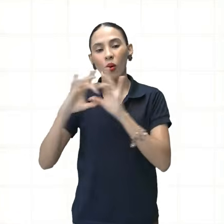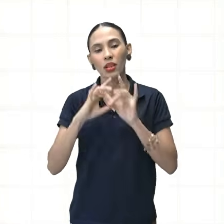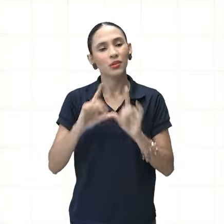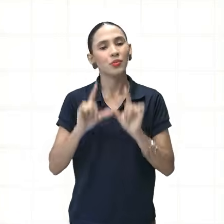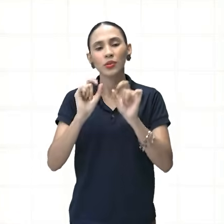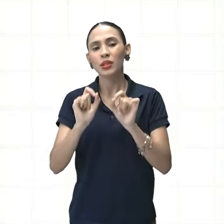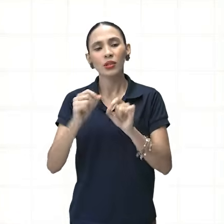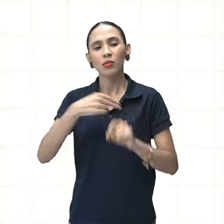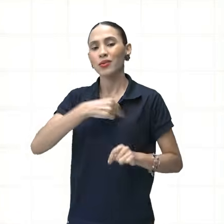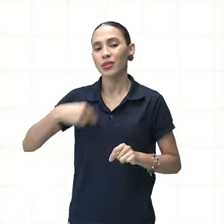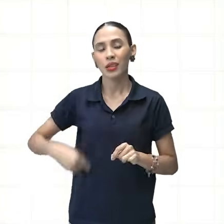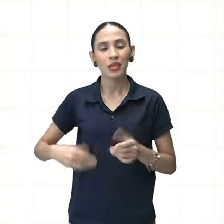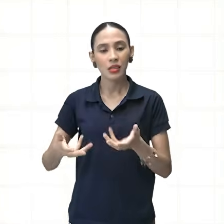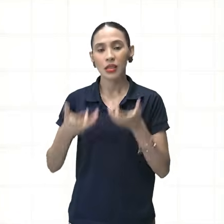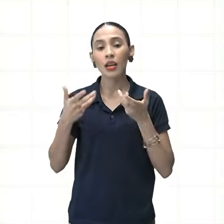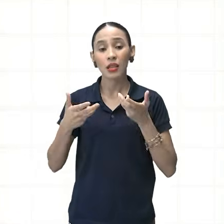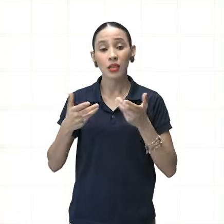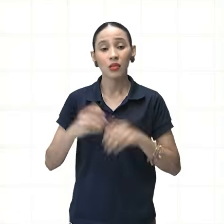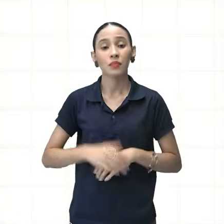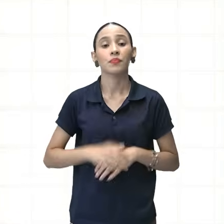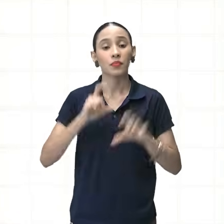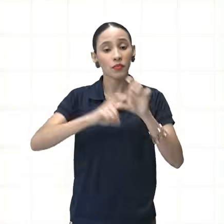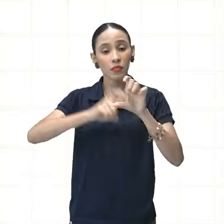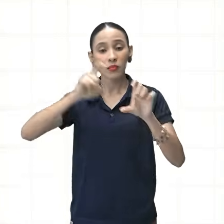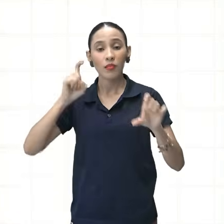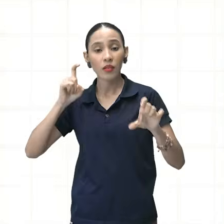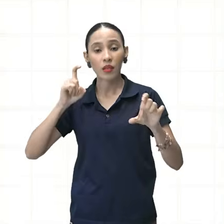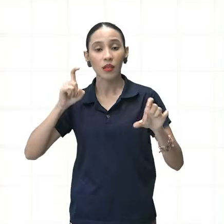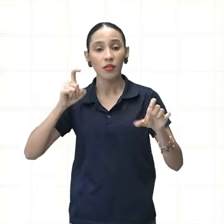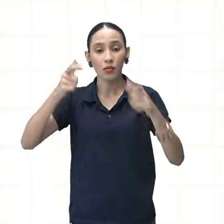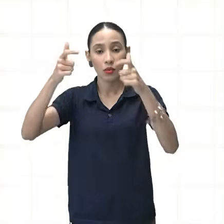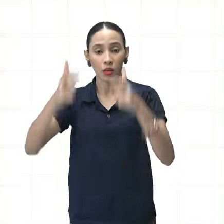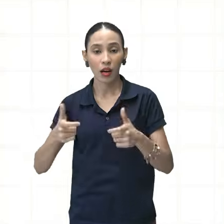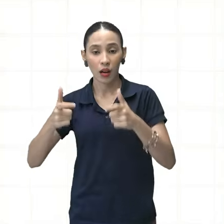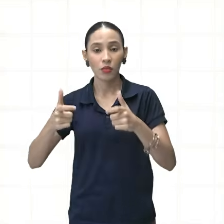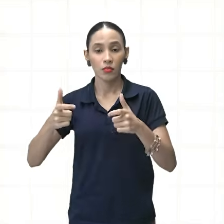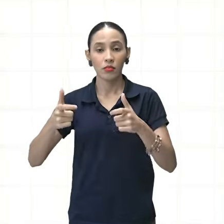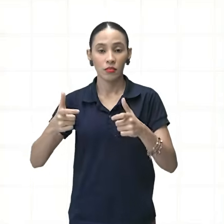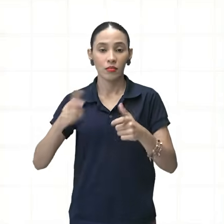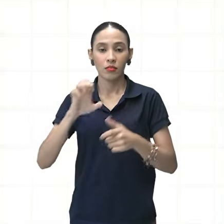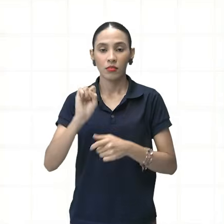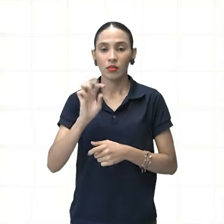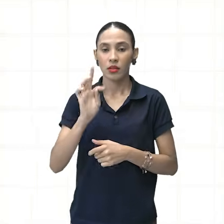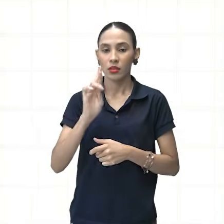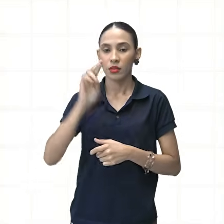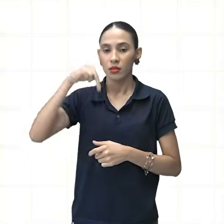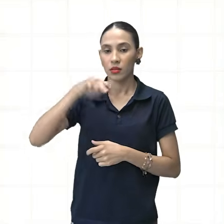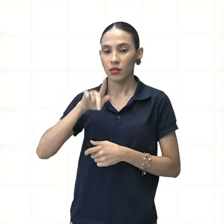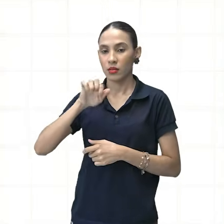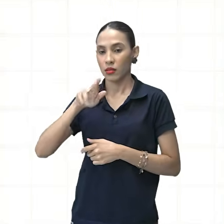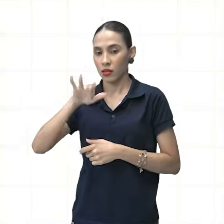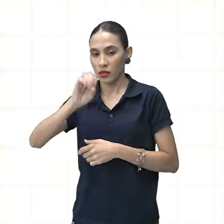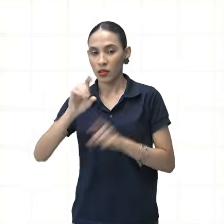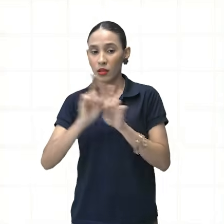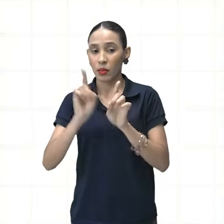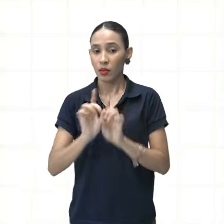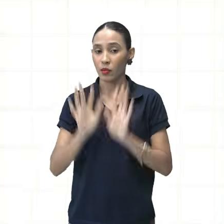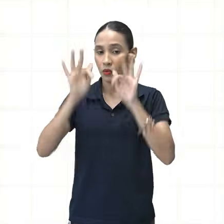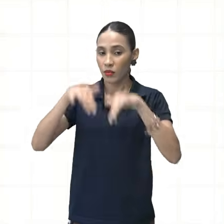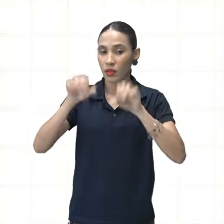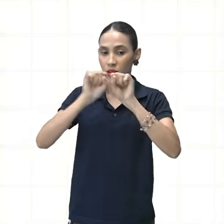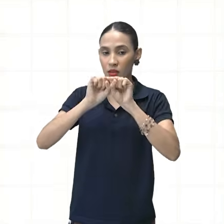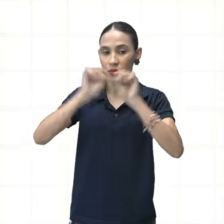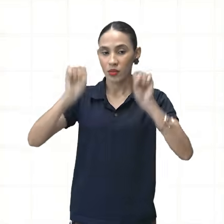os chineses queriam, Independência do domínio estrangeiro e também do fim do